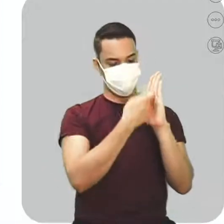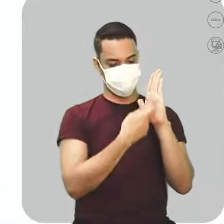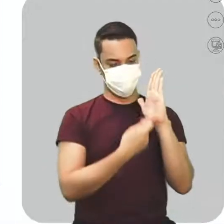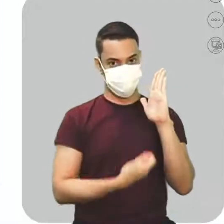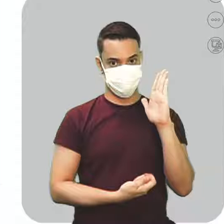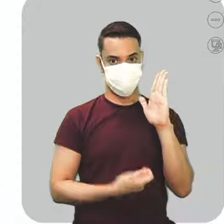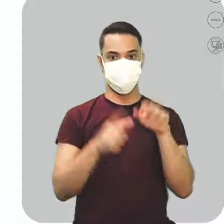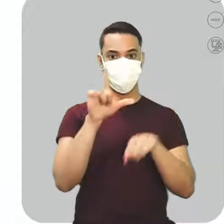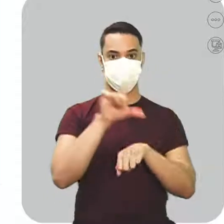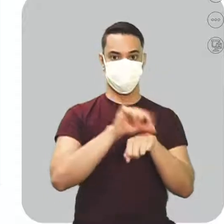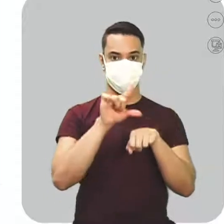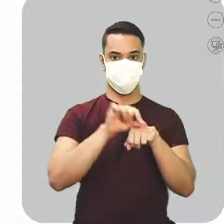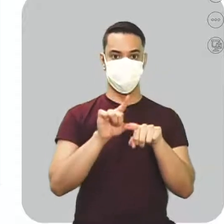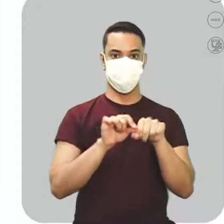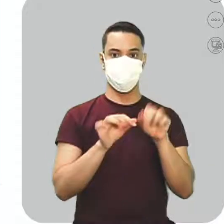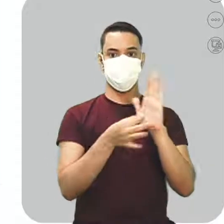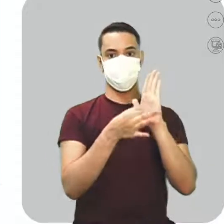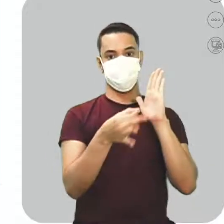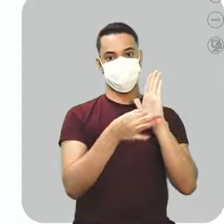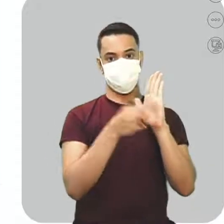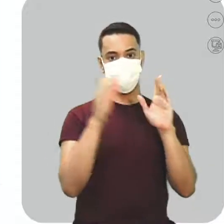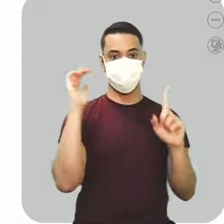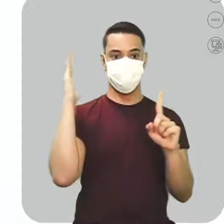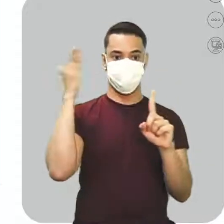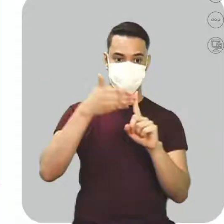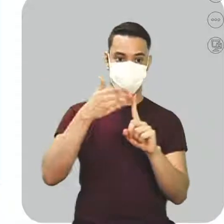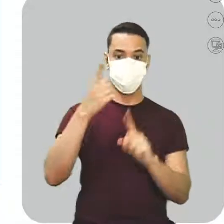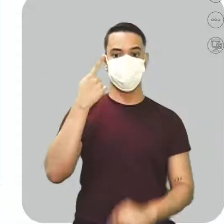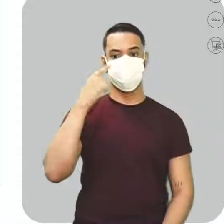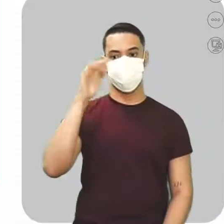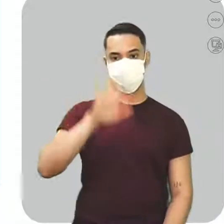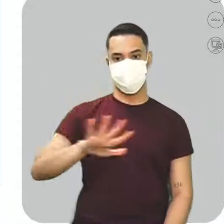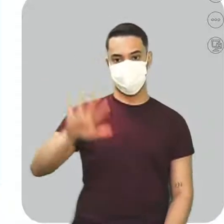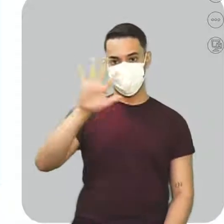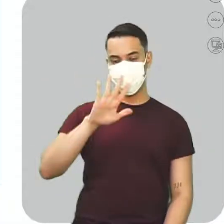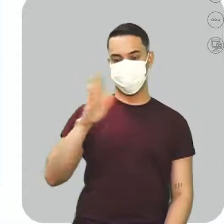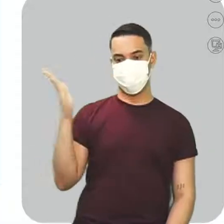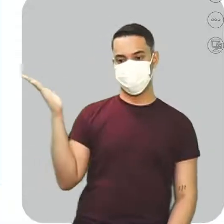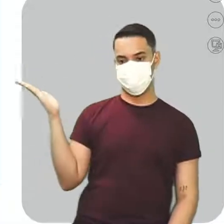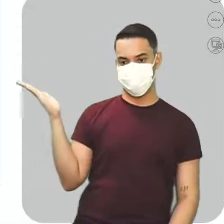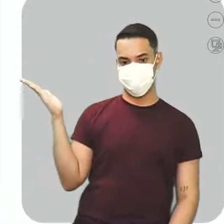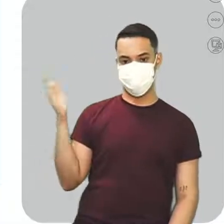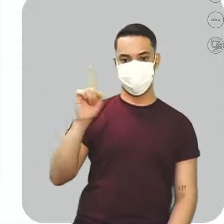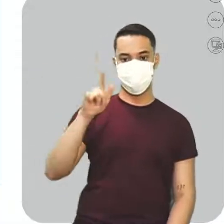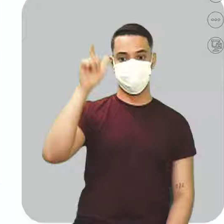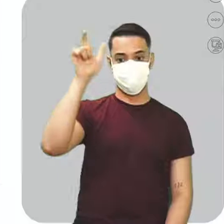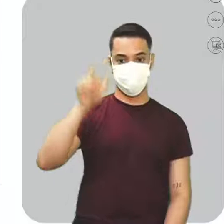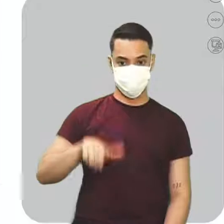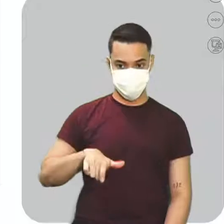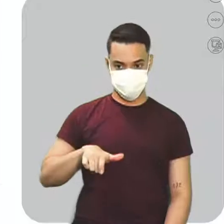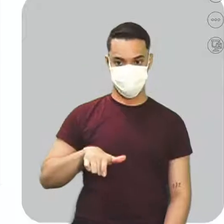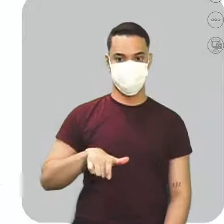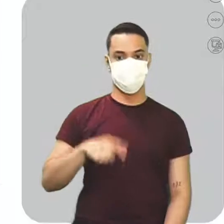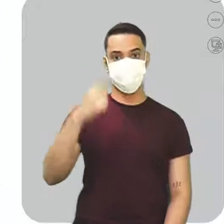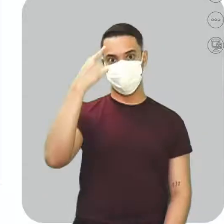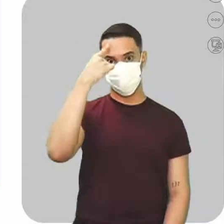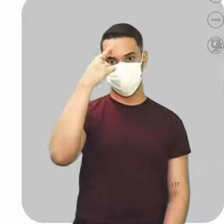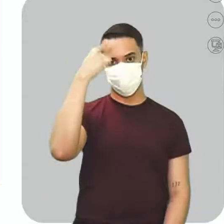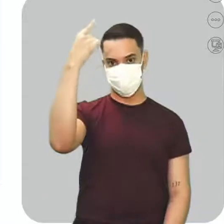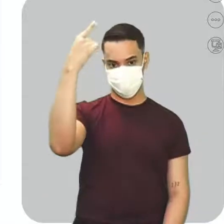dissertativa argumentativa. Observe bem nessa imagem. Aí uma pessoa tem uma